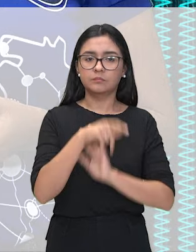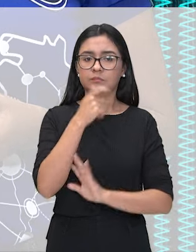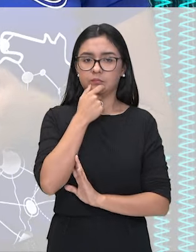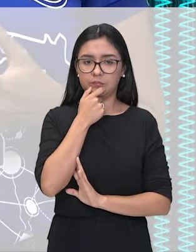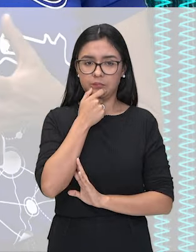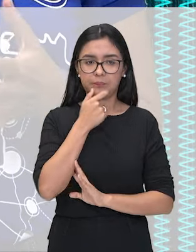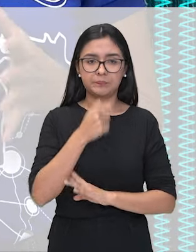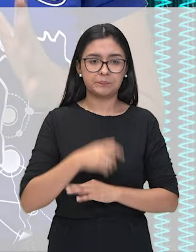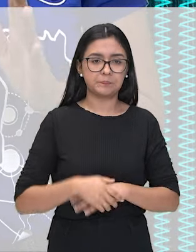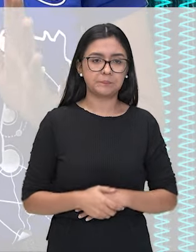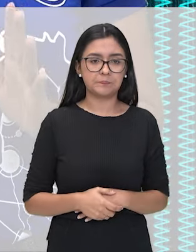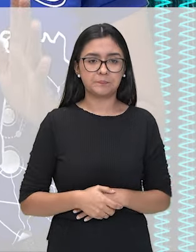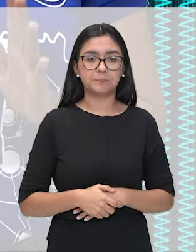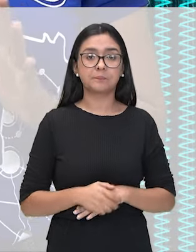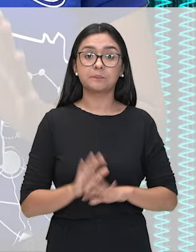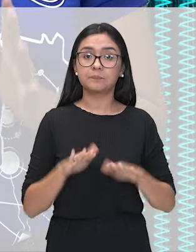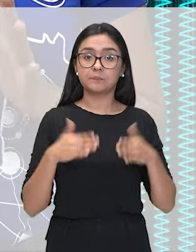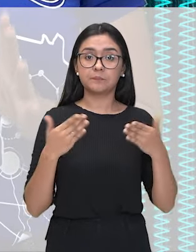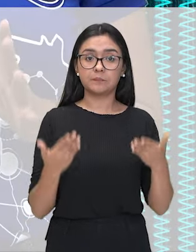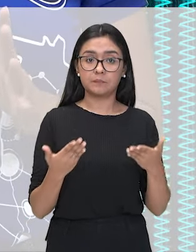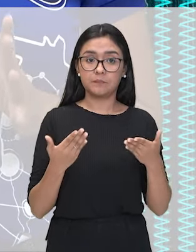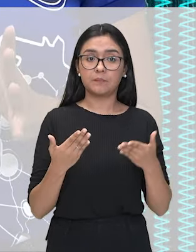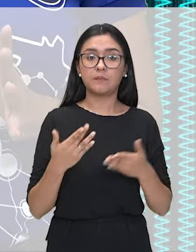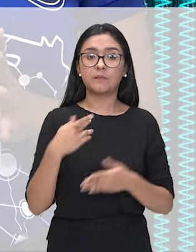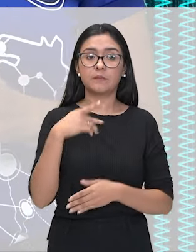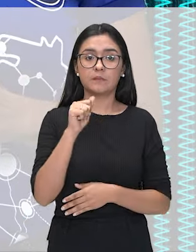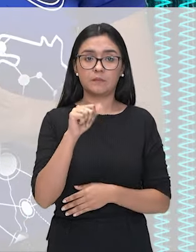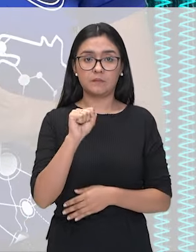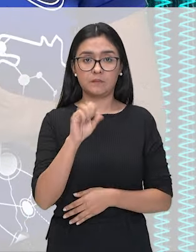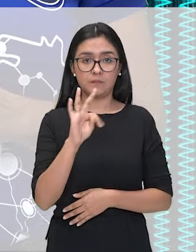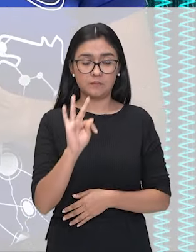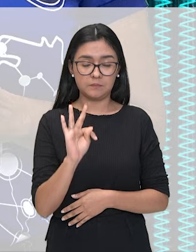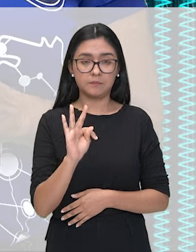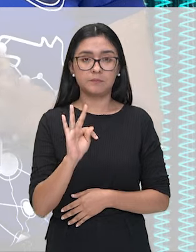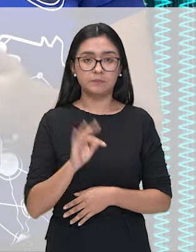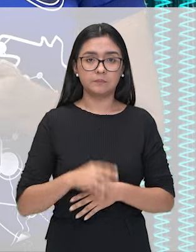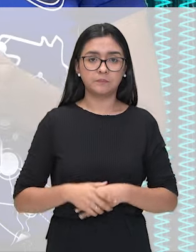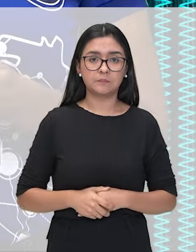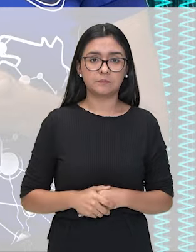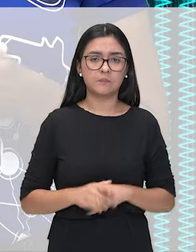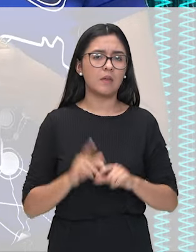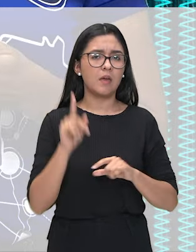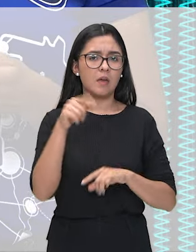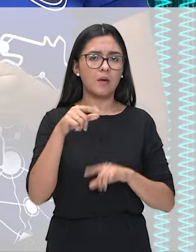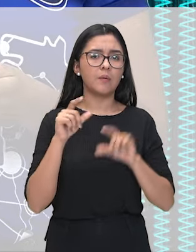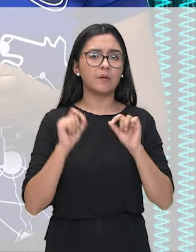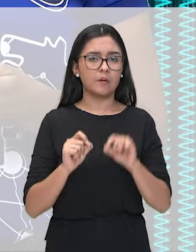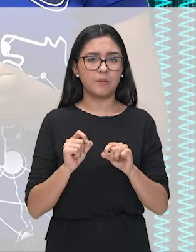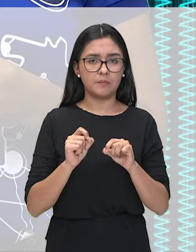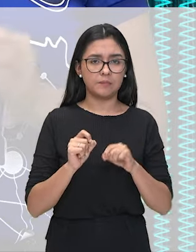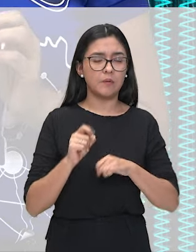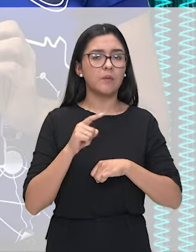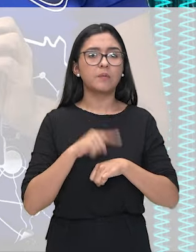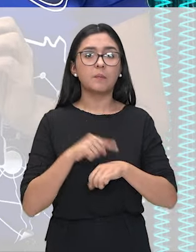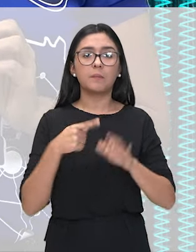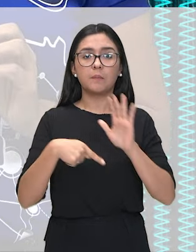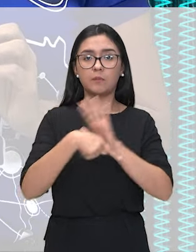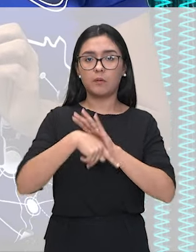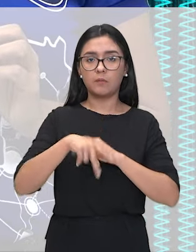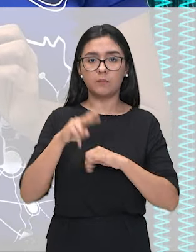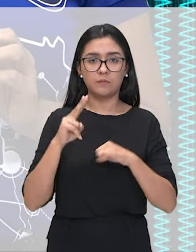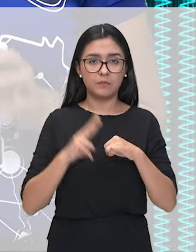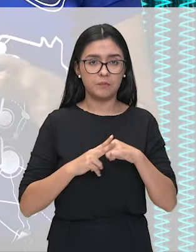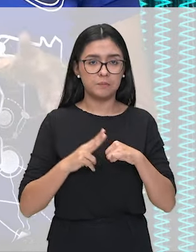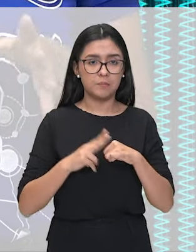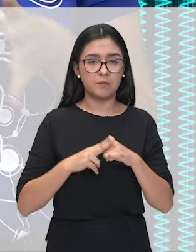progressive bem esse P continuous progressive é um tempo verbal Então vamos ver